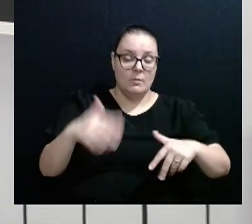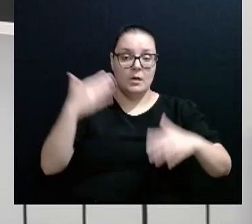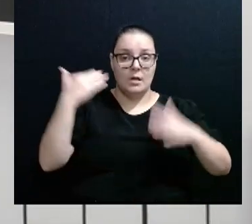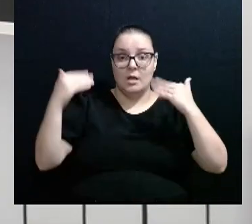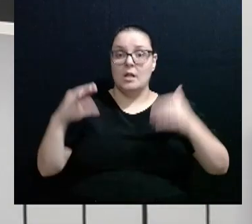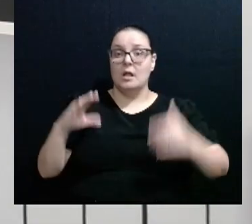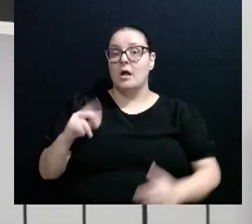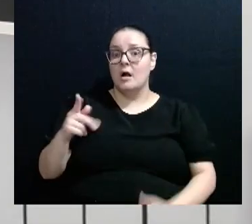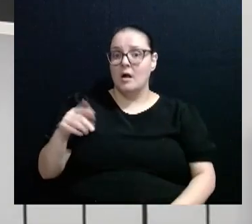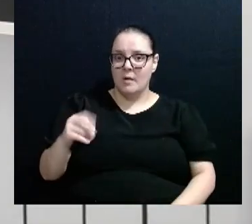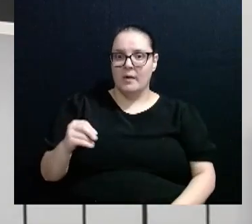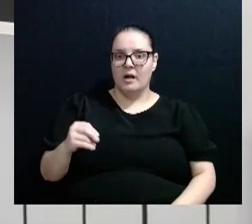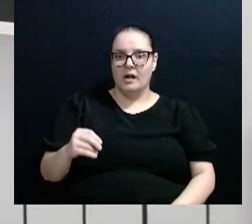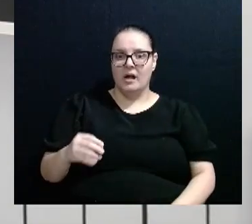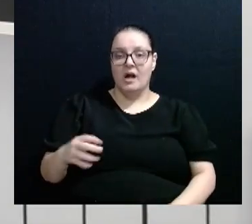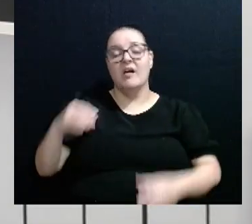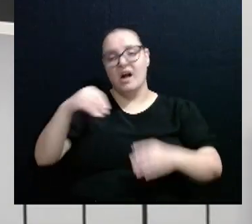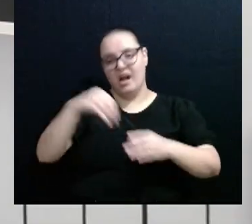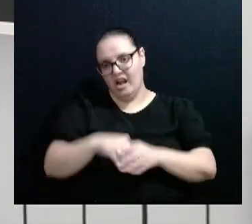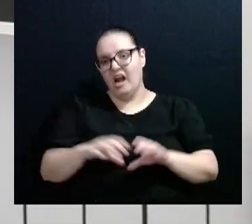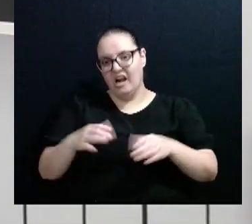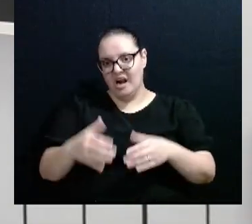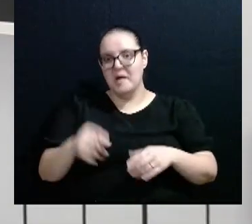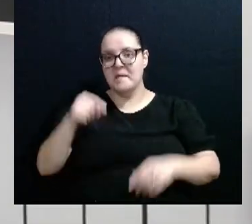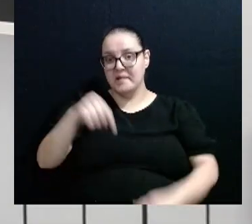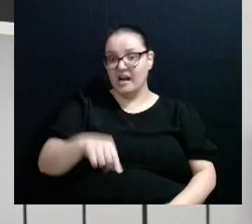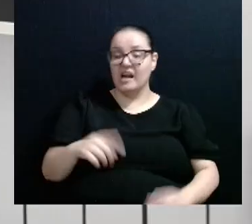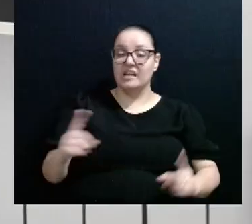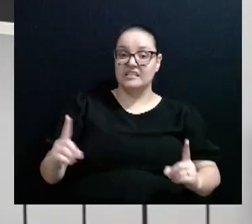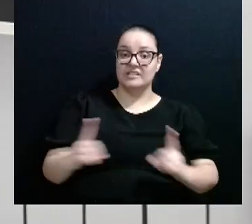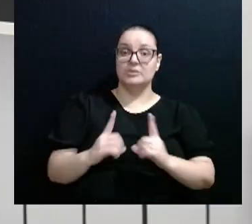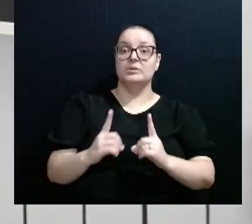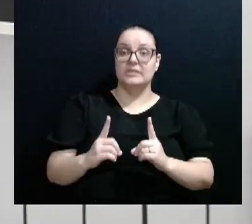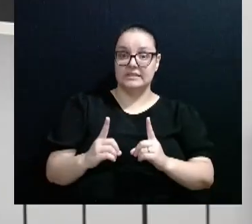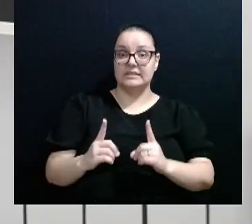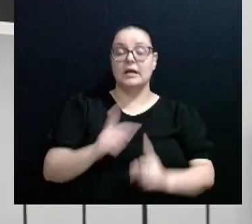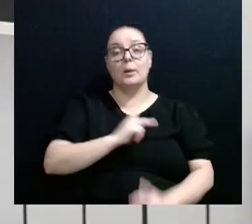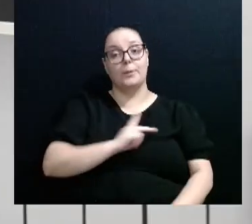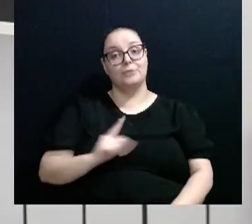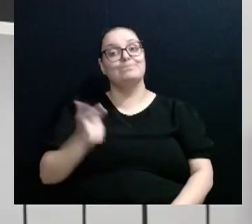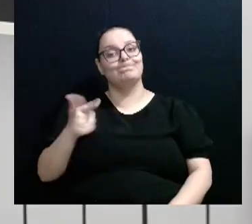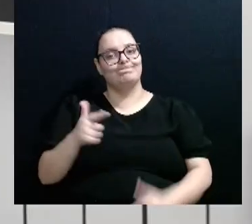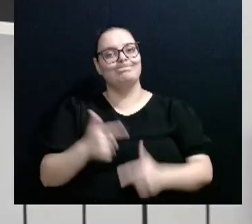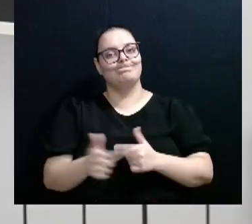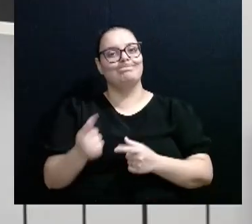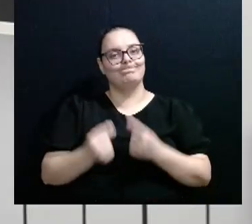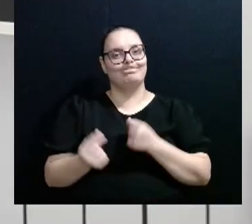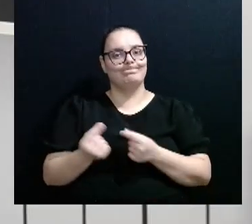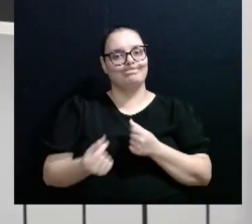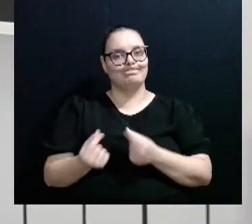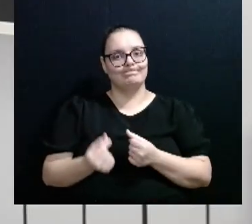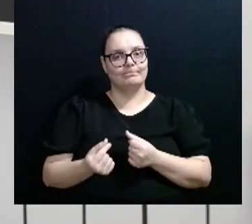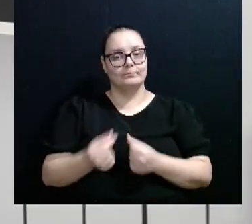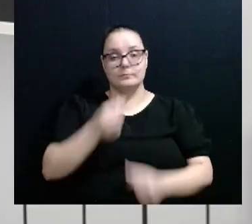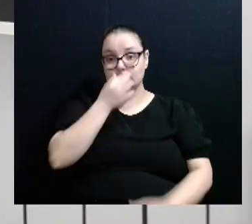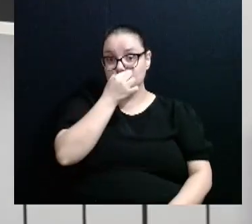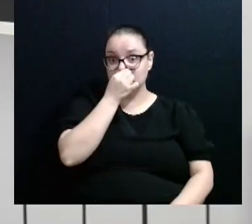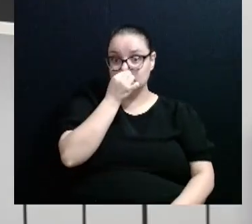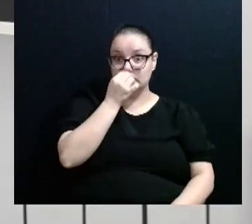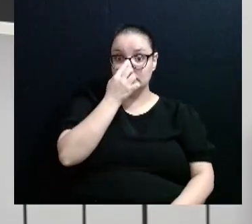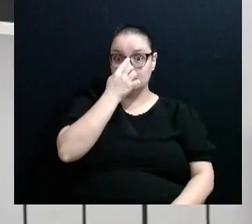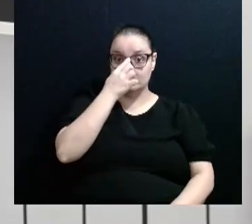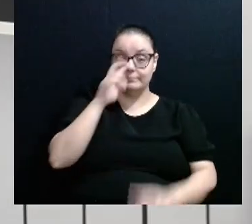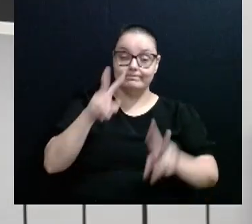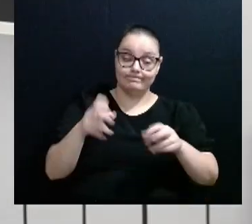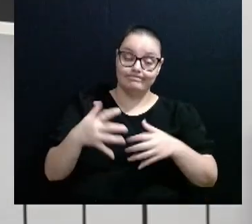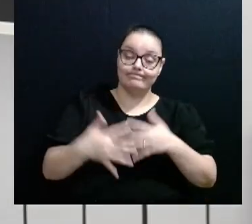vão compor o elenco para este duelo. A Ponte segue com problemas financeiros e aí é um tema que tem atrapalhado, a